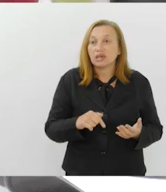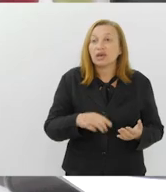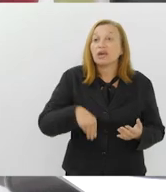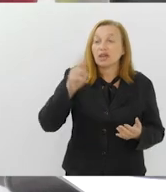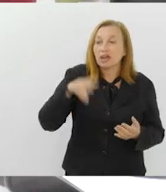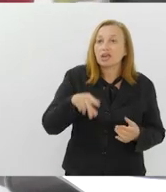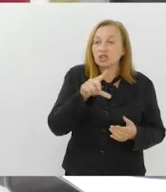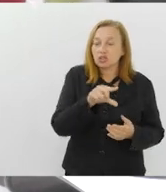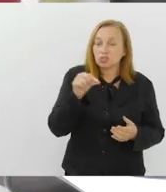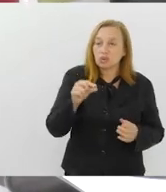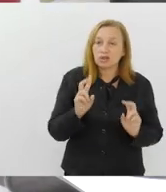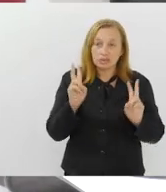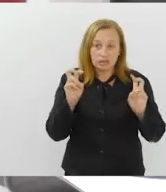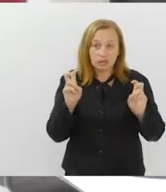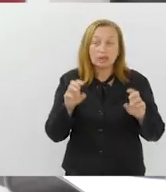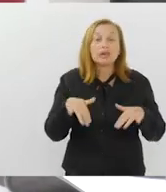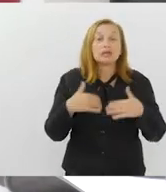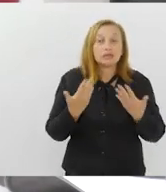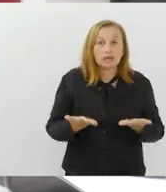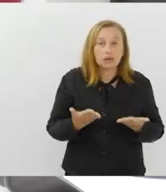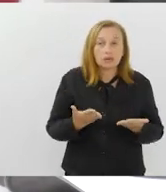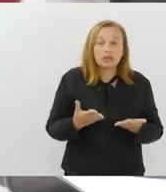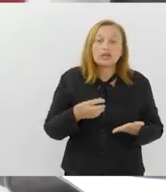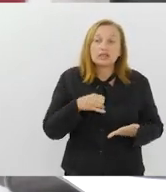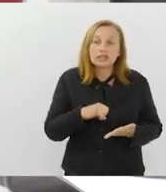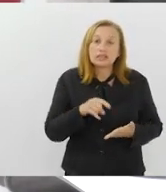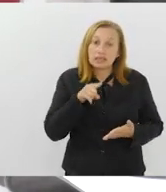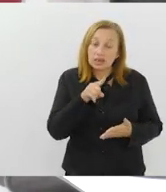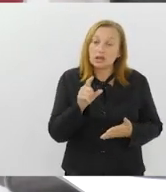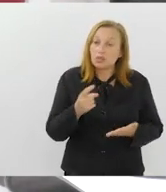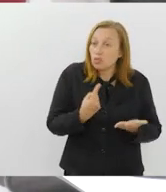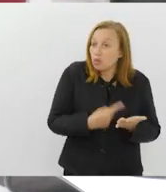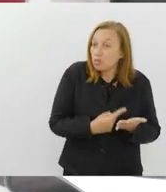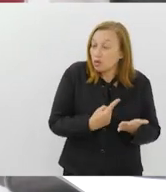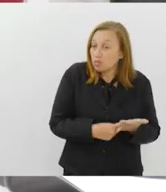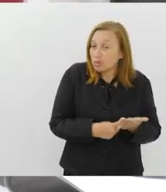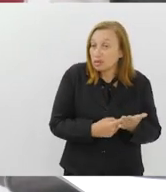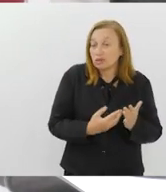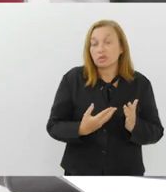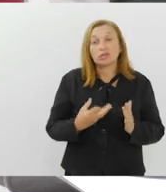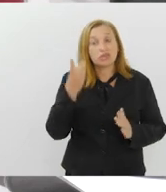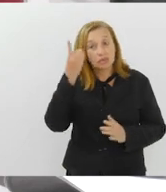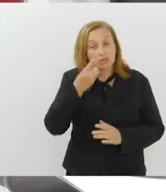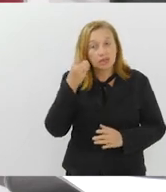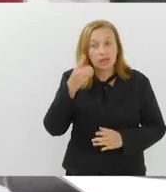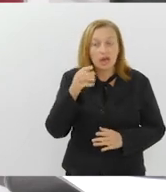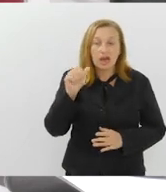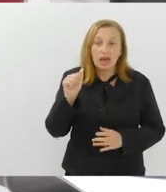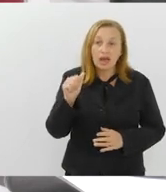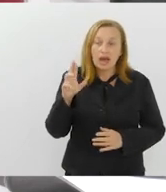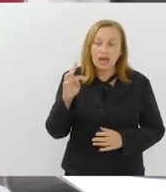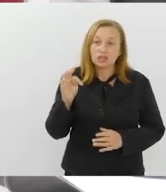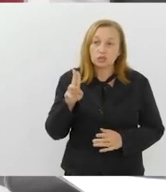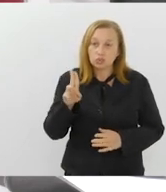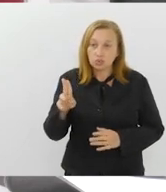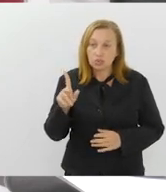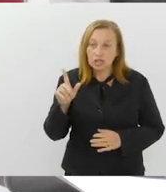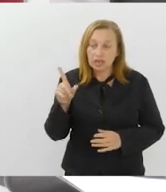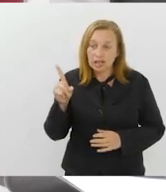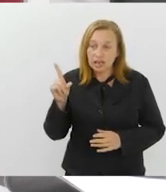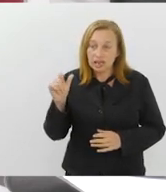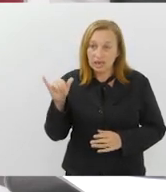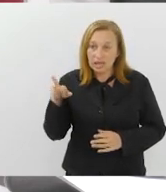decide esta questão. Porque se aquele compromisso feito pelo deputado Arthur Lira não foi cumprido, nós temos casos